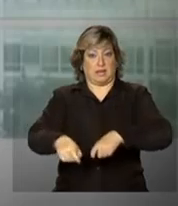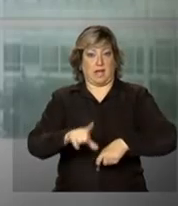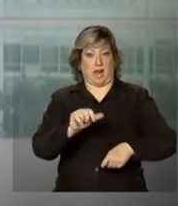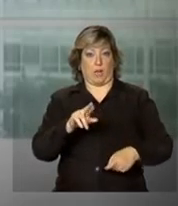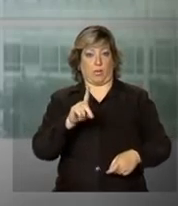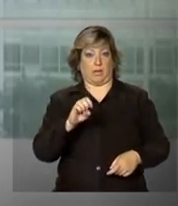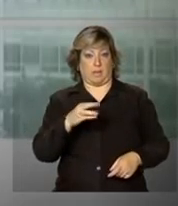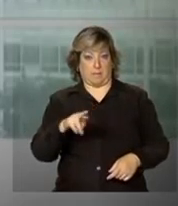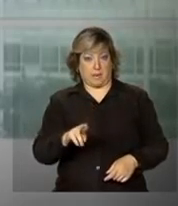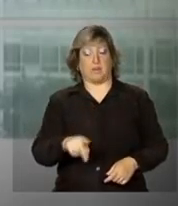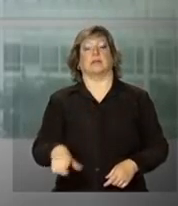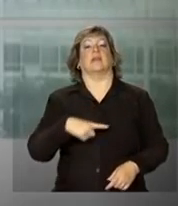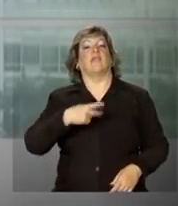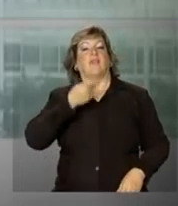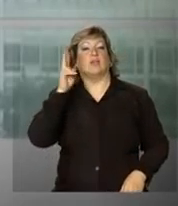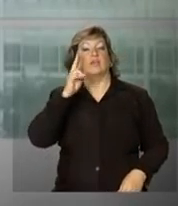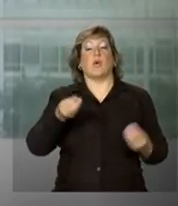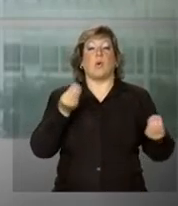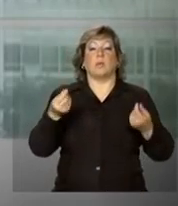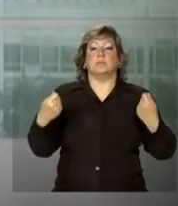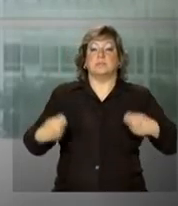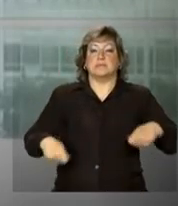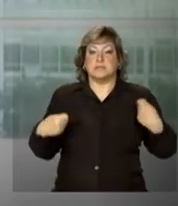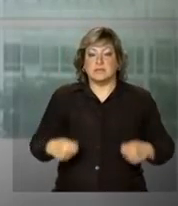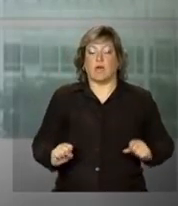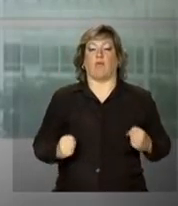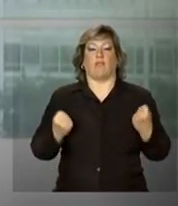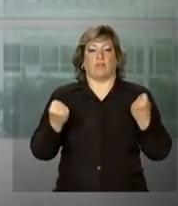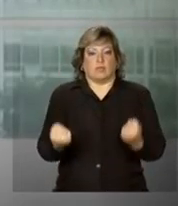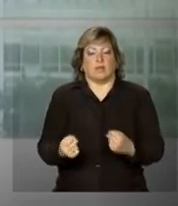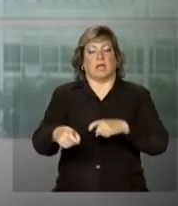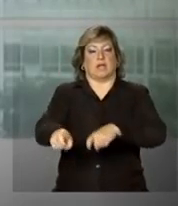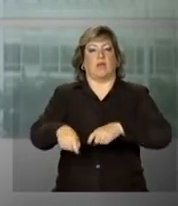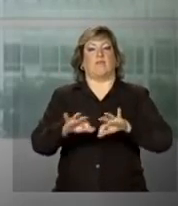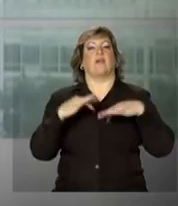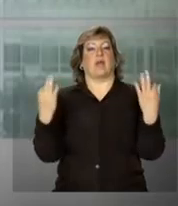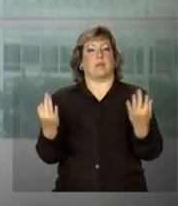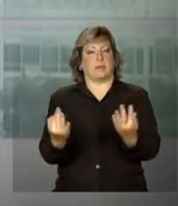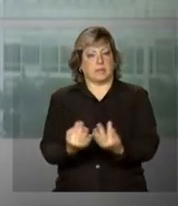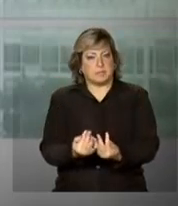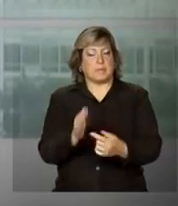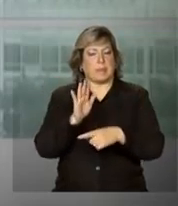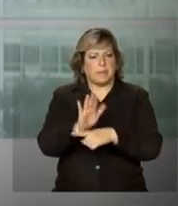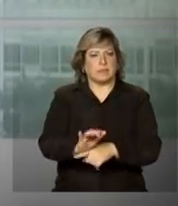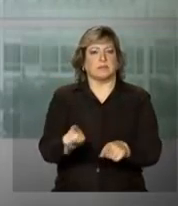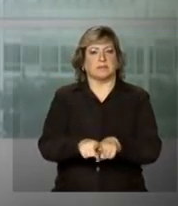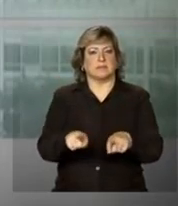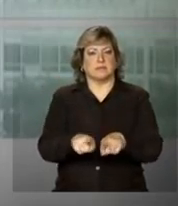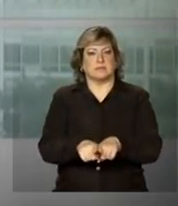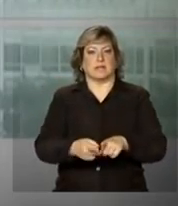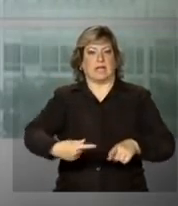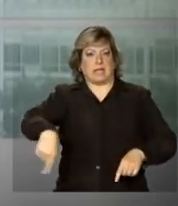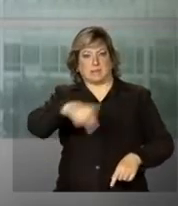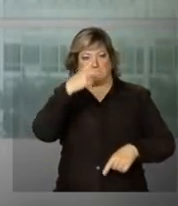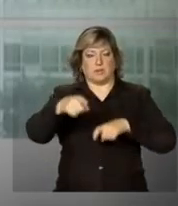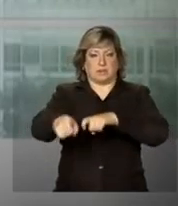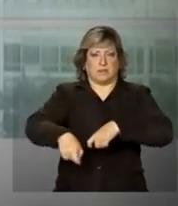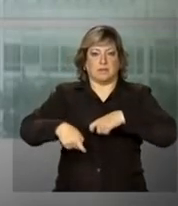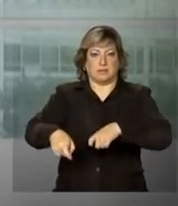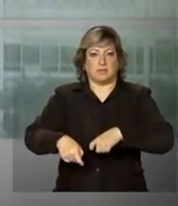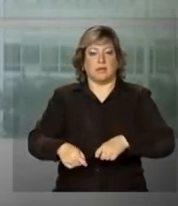Laudemir Miller, falou sobre a necessidade de fortalecer a agricultura familiar e de proporcionar a esses agricultores